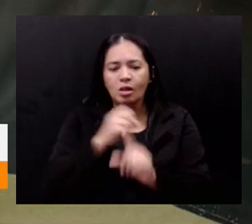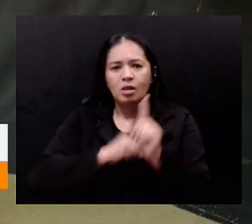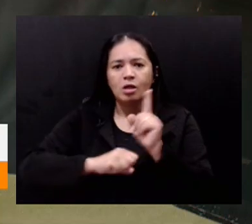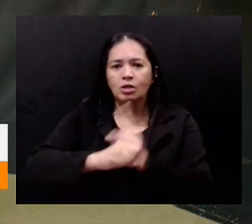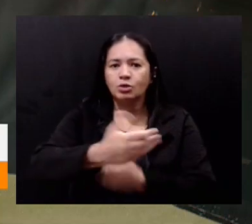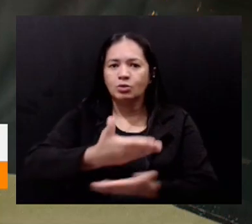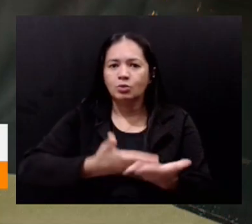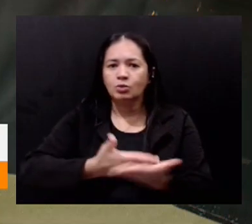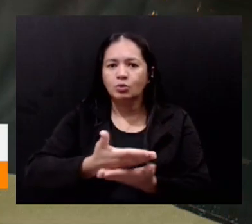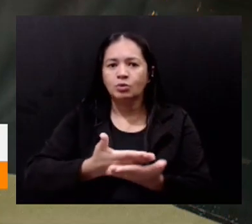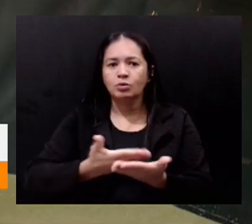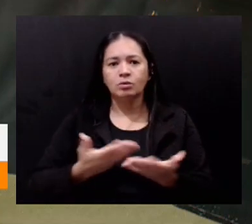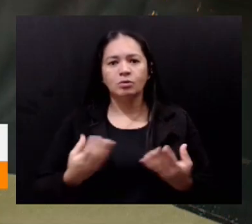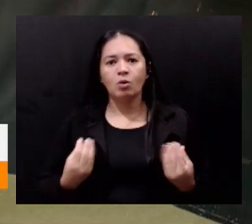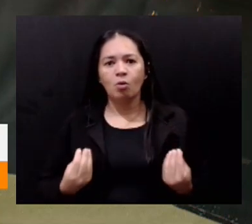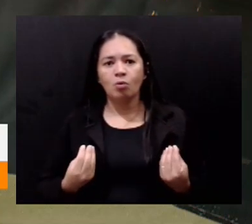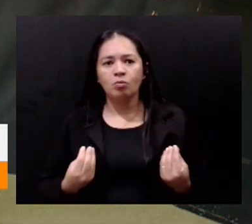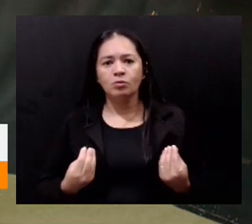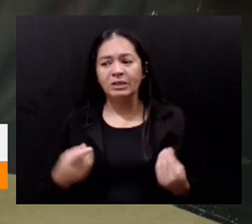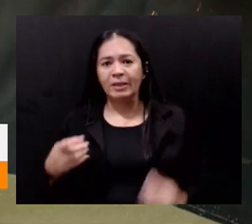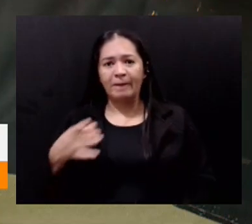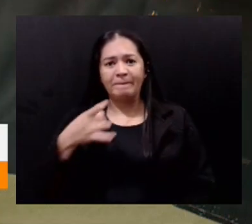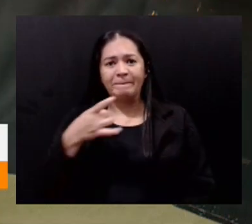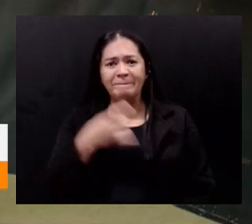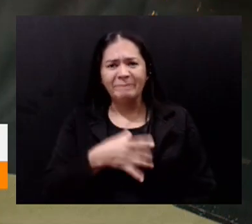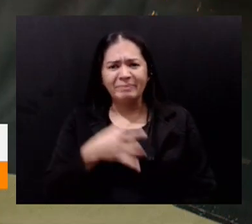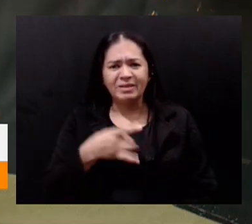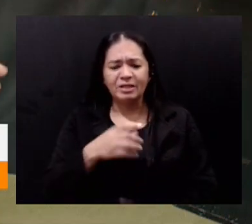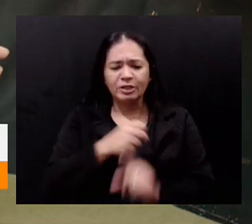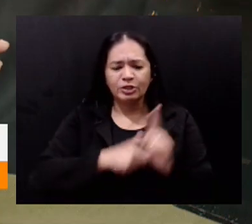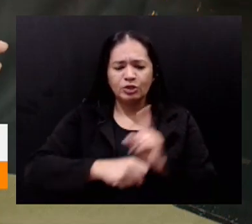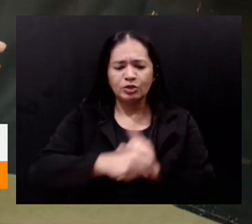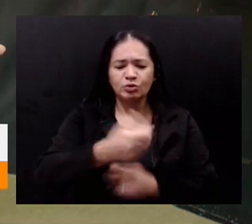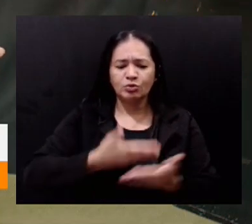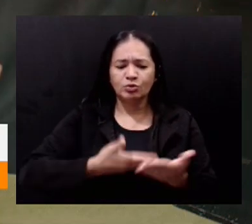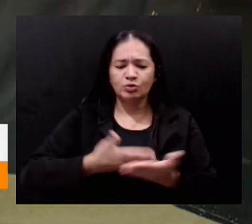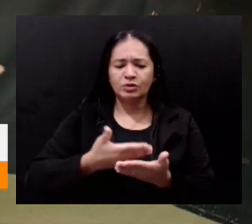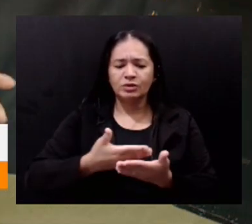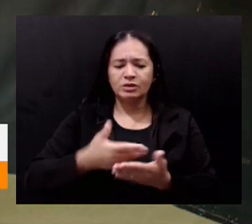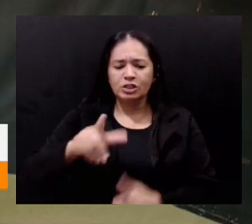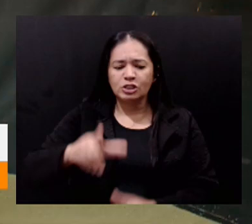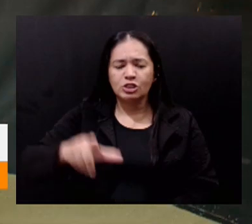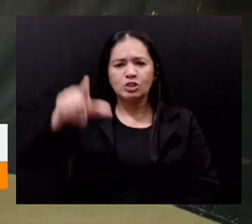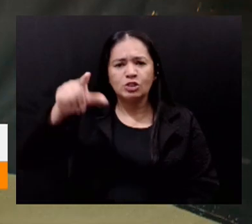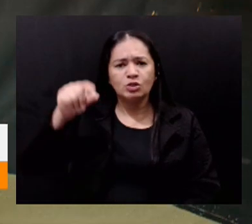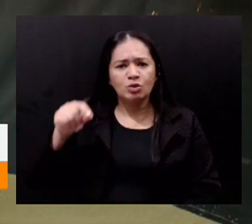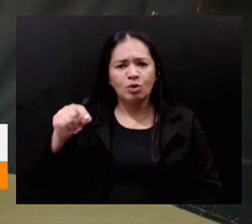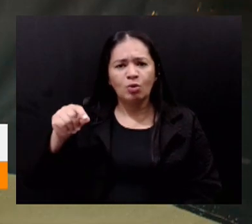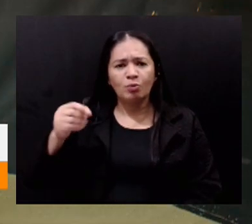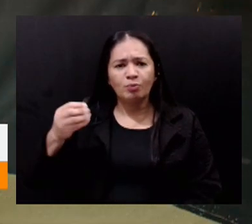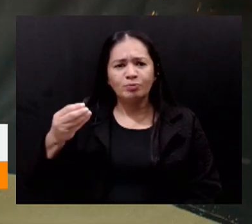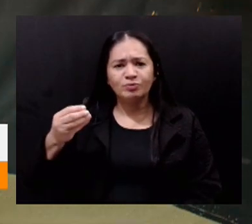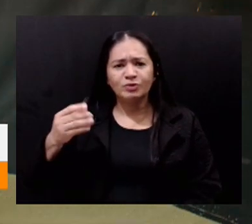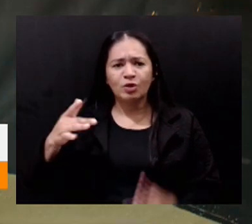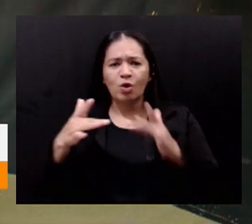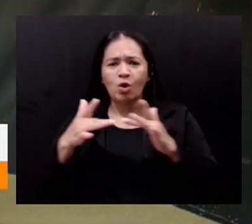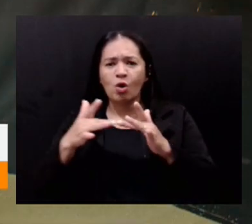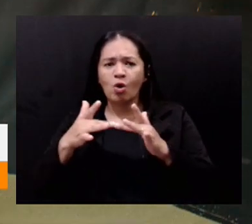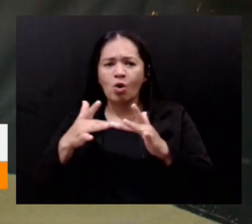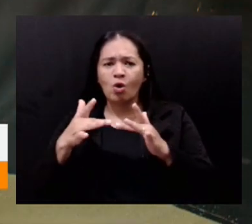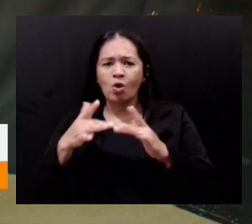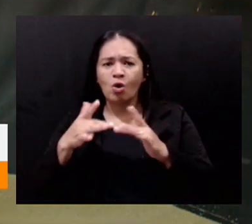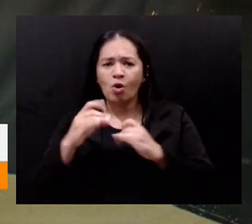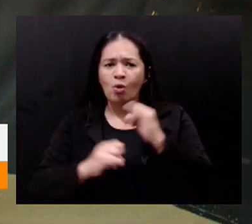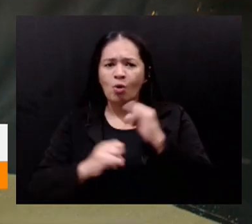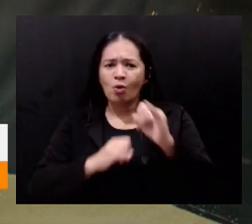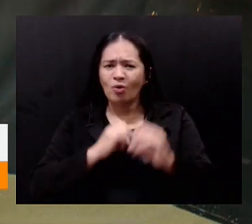ter medo de se socializar e preferir, ter contato e fazer amizades pela internet do